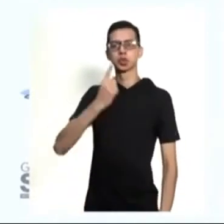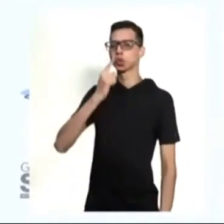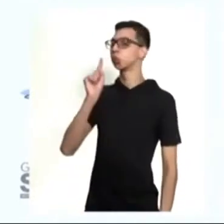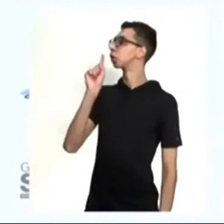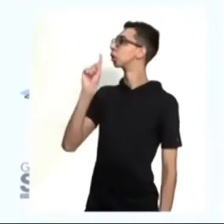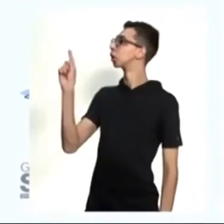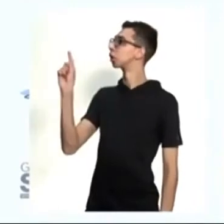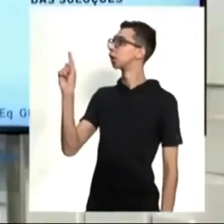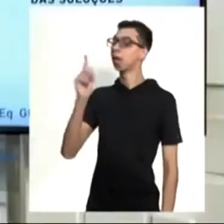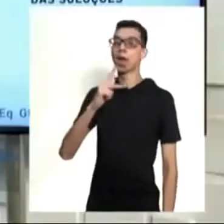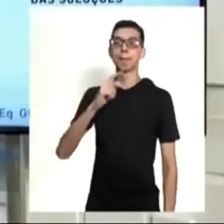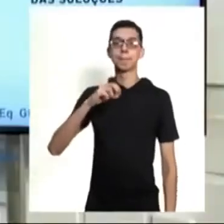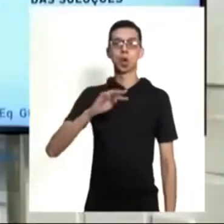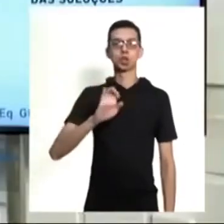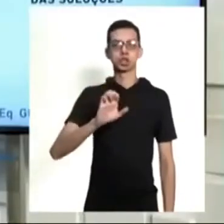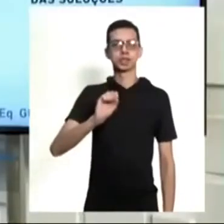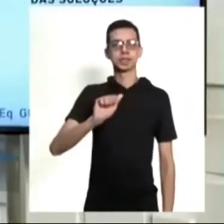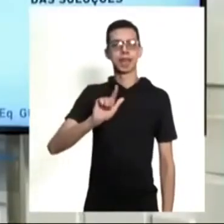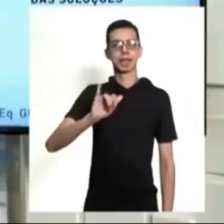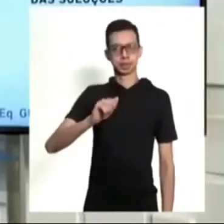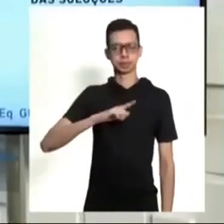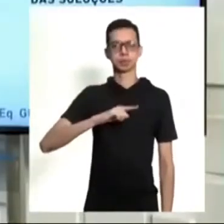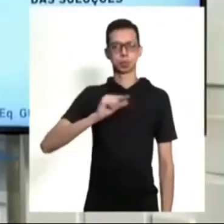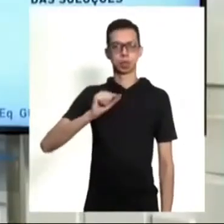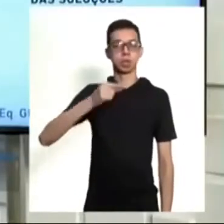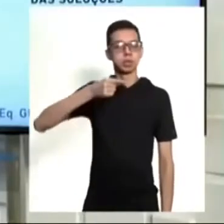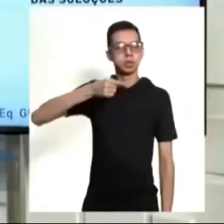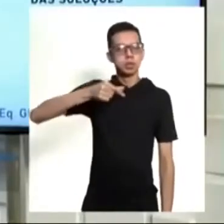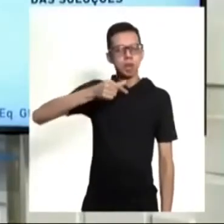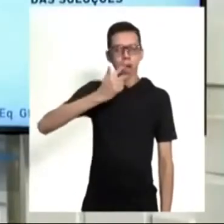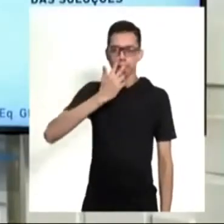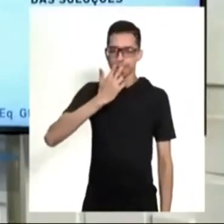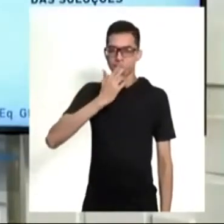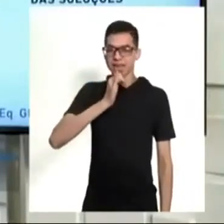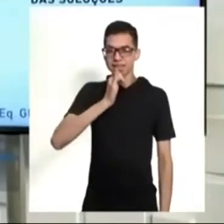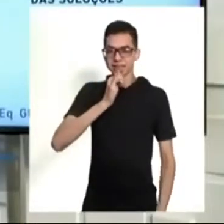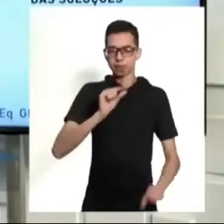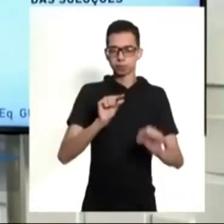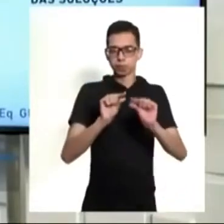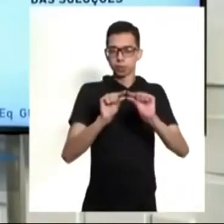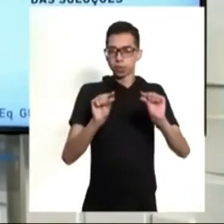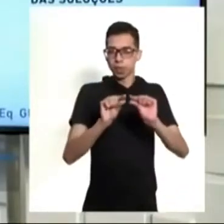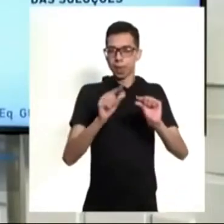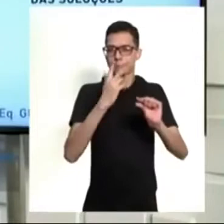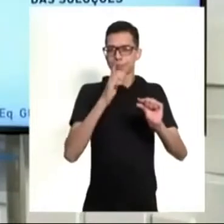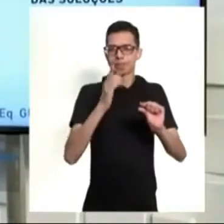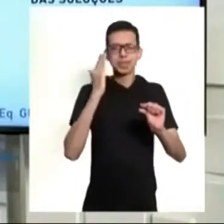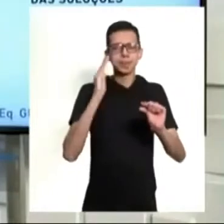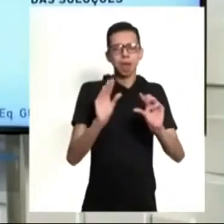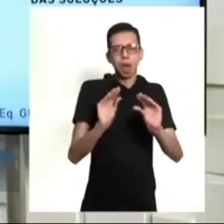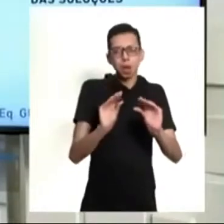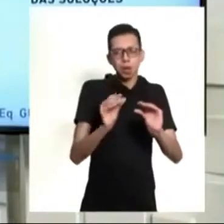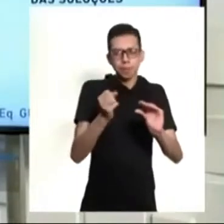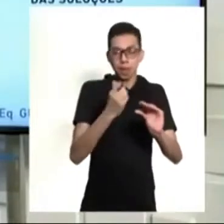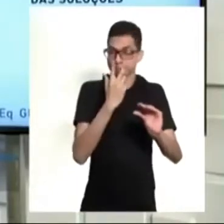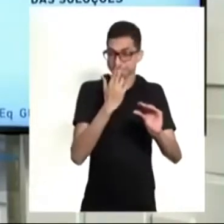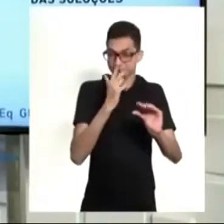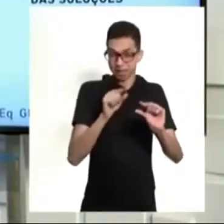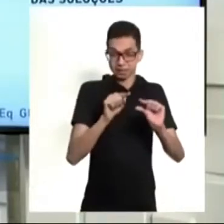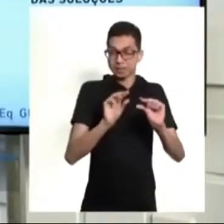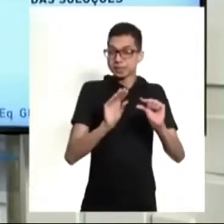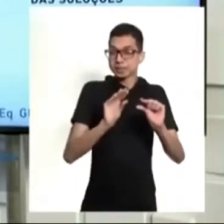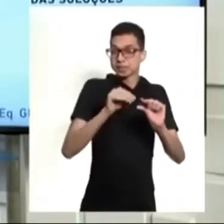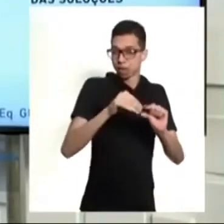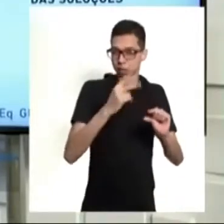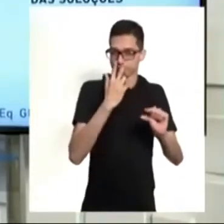tem um salzinho, uma soluçãozinha dentro dela, né? Tipo um caninho com um algodãozinho, e tem uma solução lá de um sal, por exemplo,